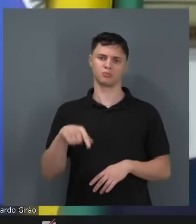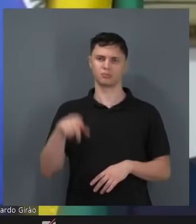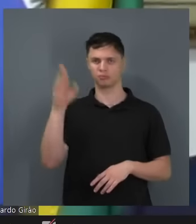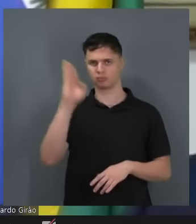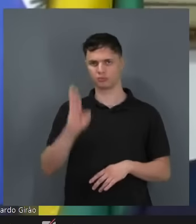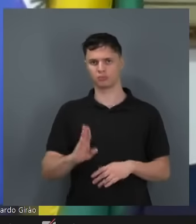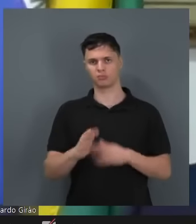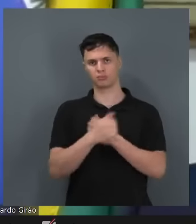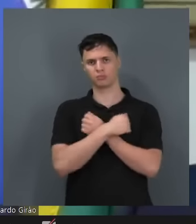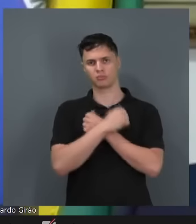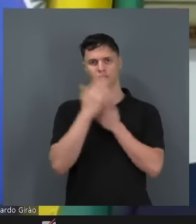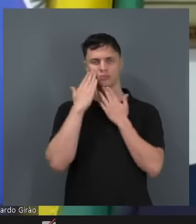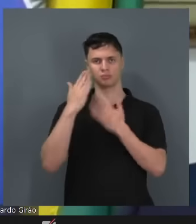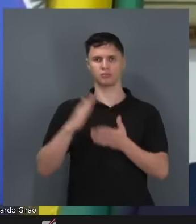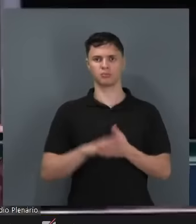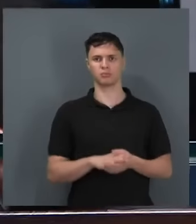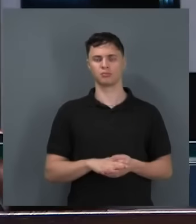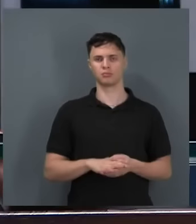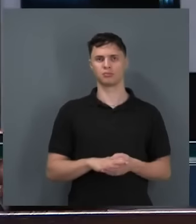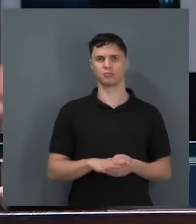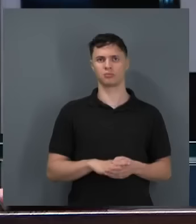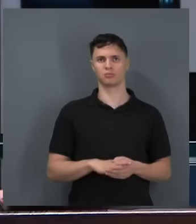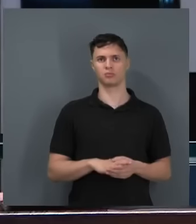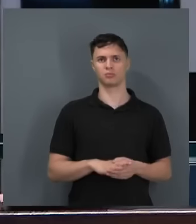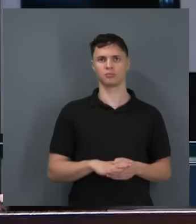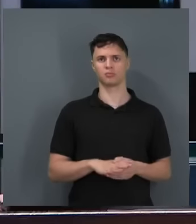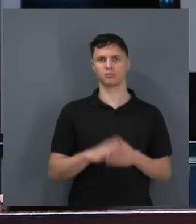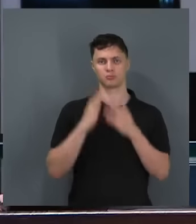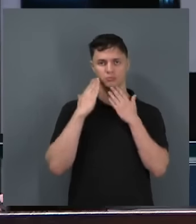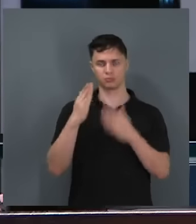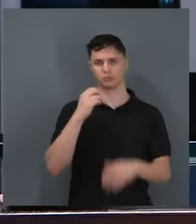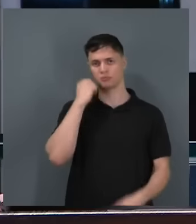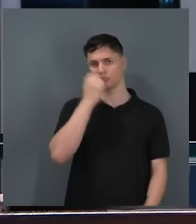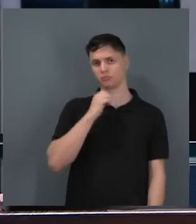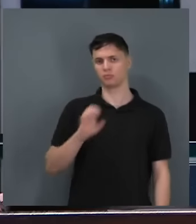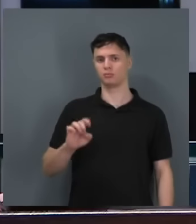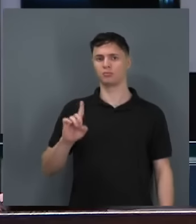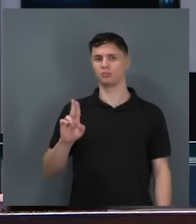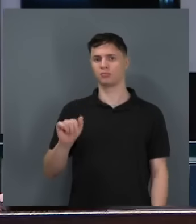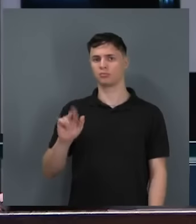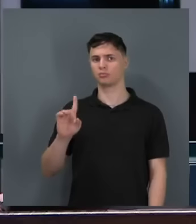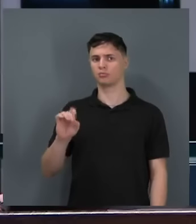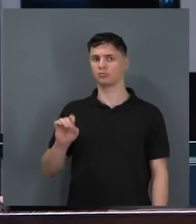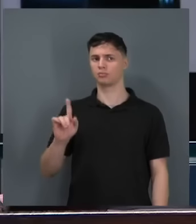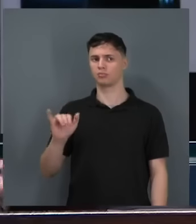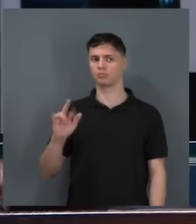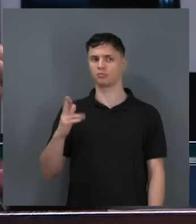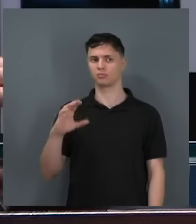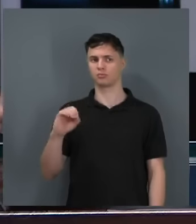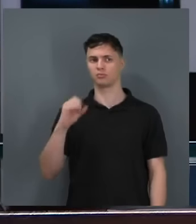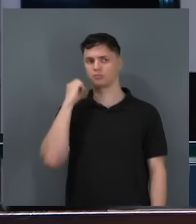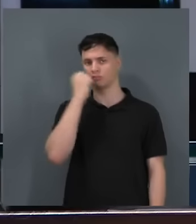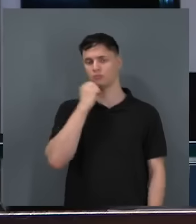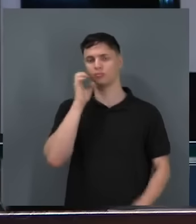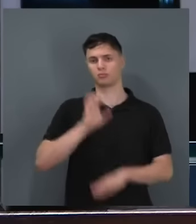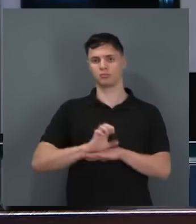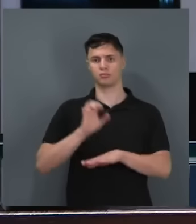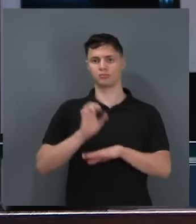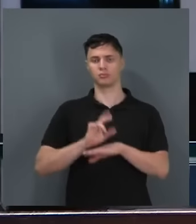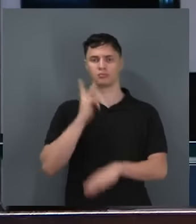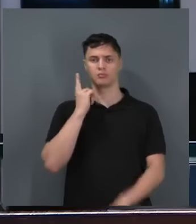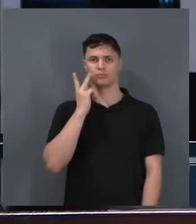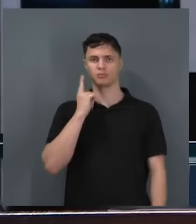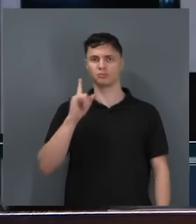Muito obrigado, senhor presidente. Muito obrigado, nobre senador Eduardo Girão, senador pelo estado do Ceará.